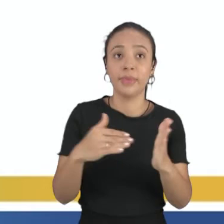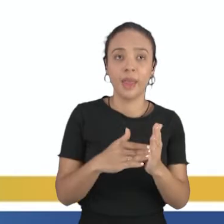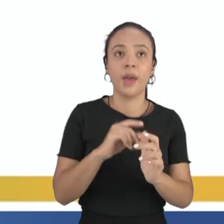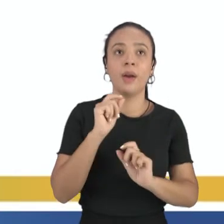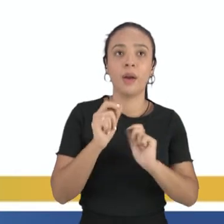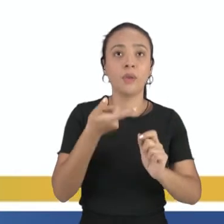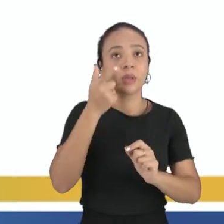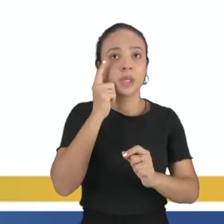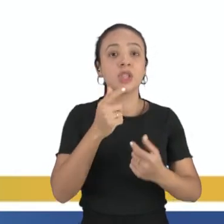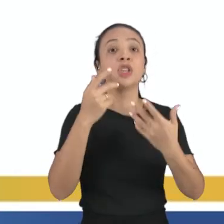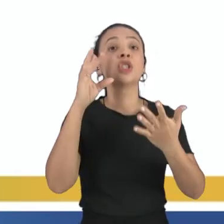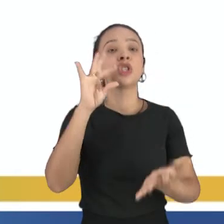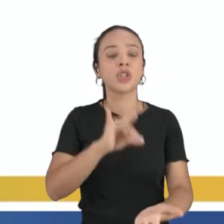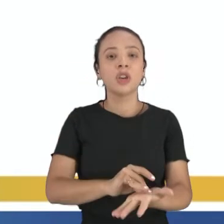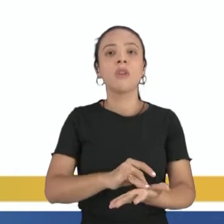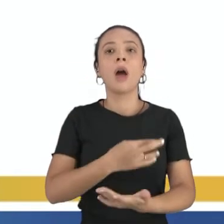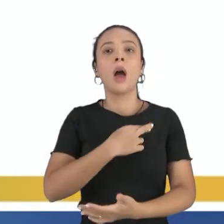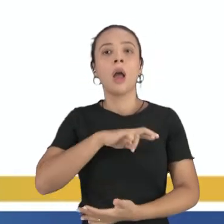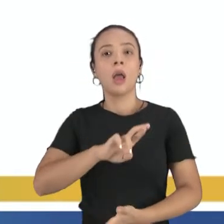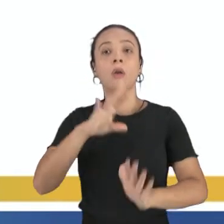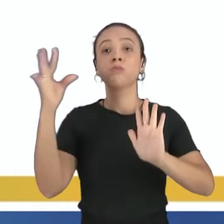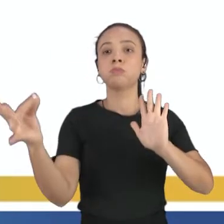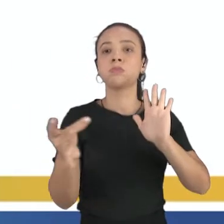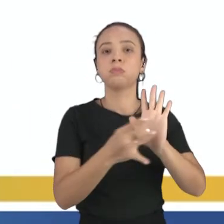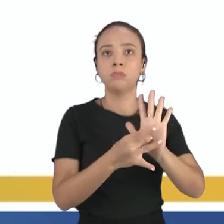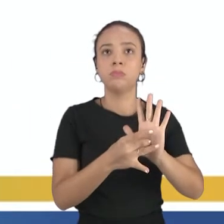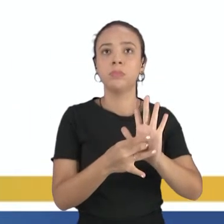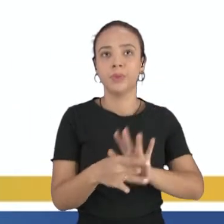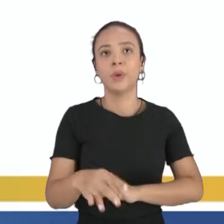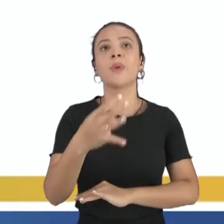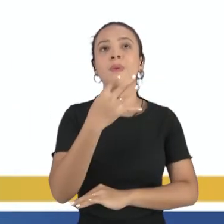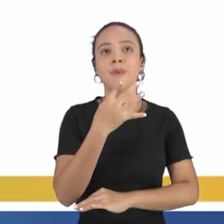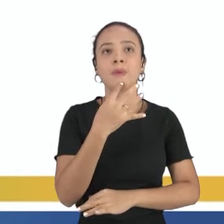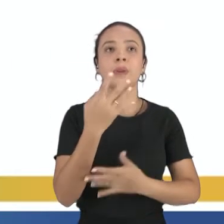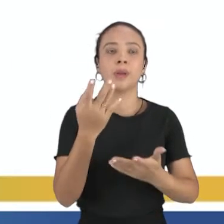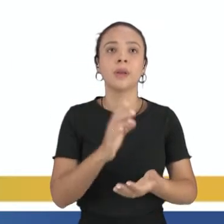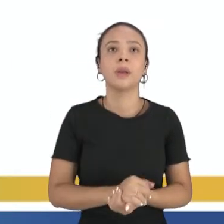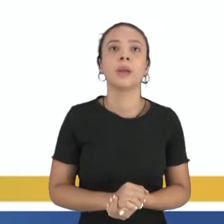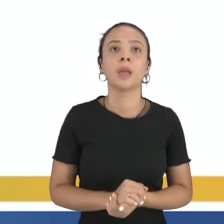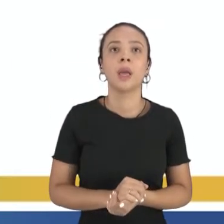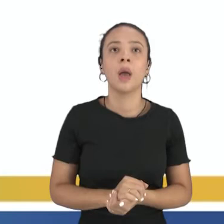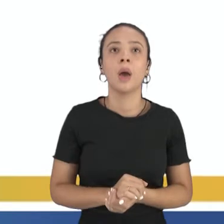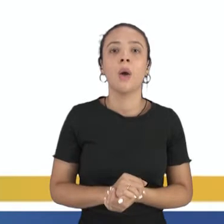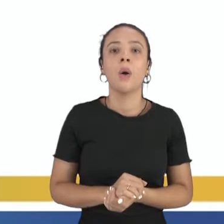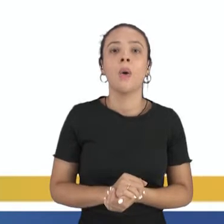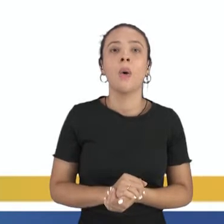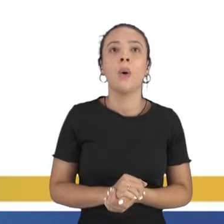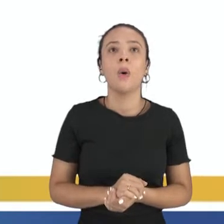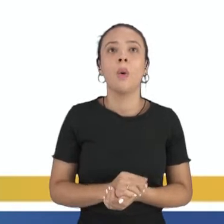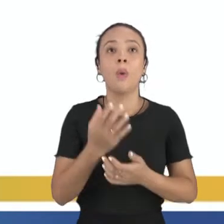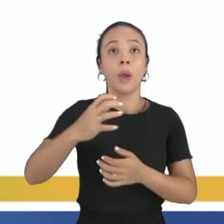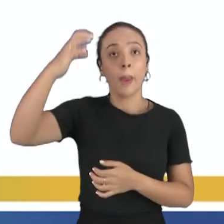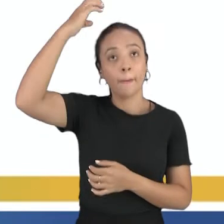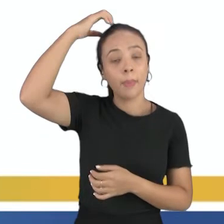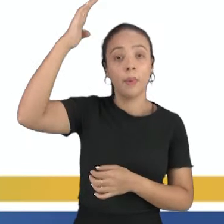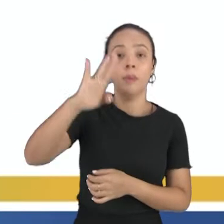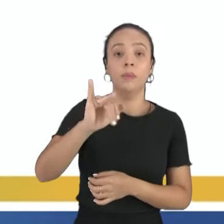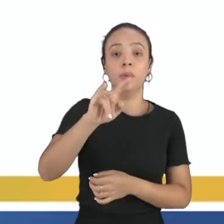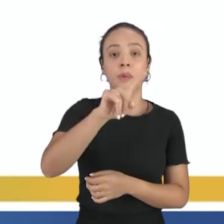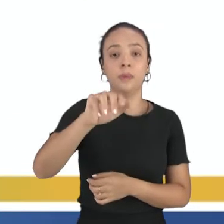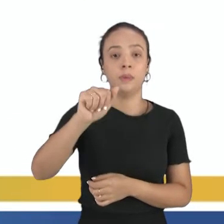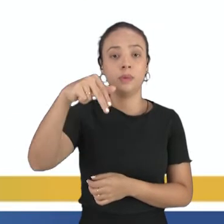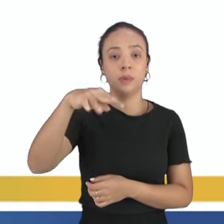incorporado como a religião oficial, que ficou conhecido como o Império Bizantino. A arte